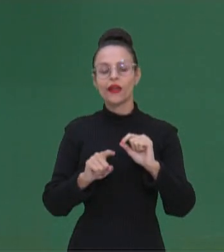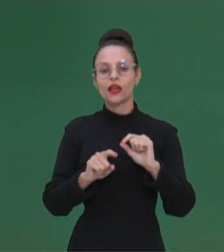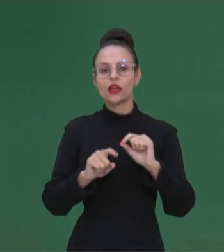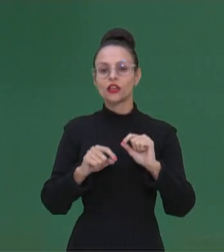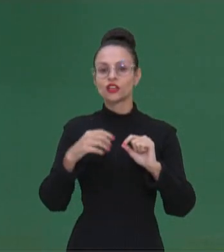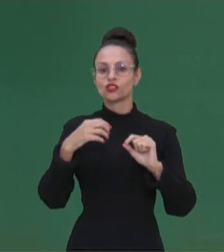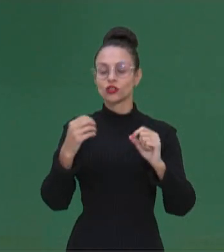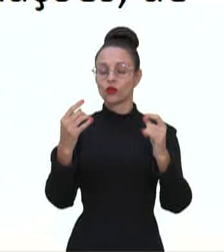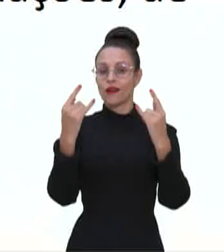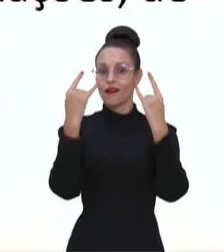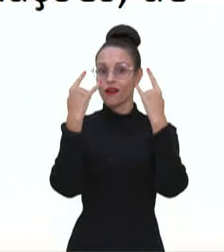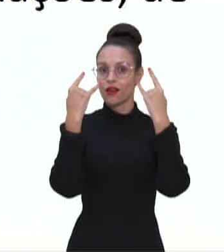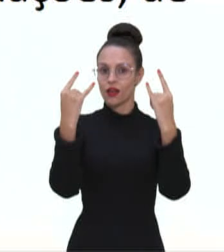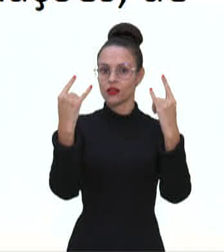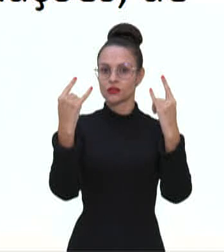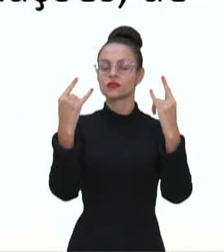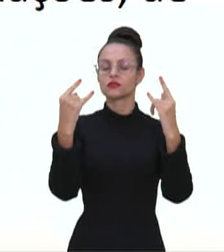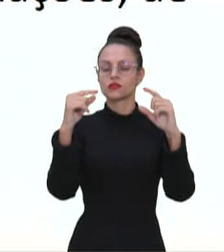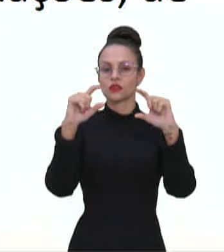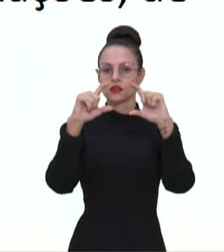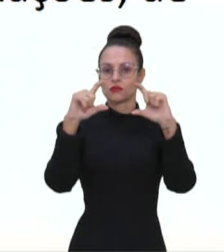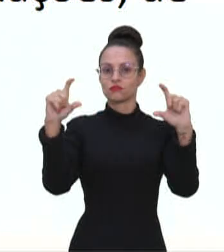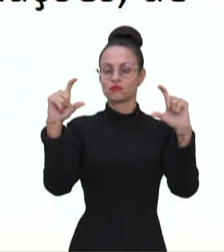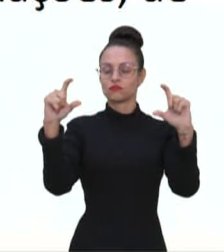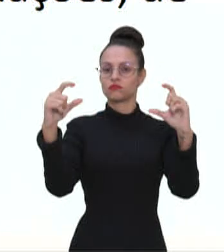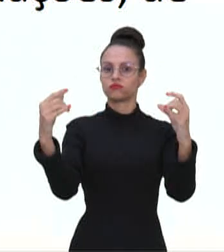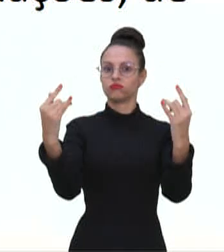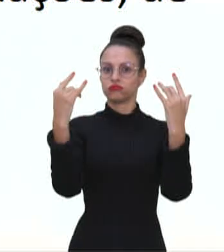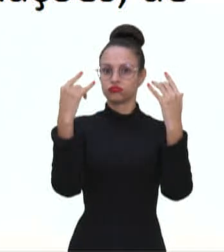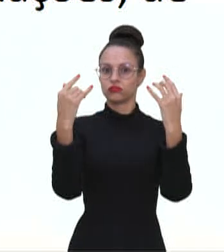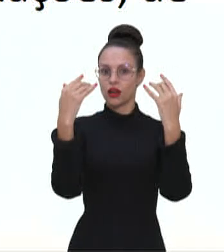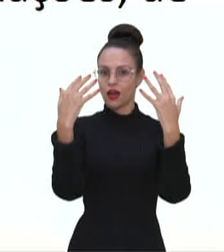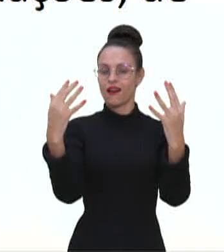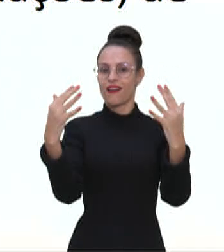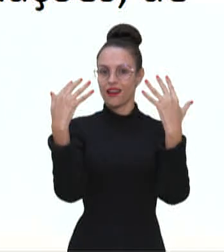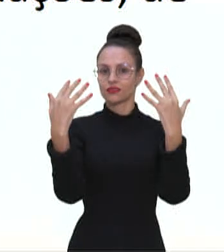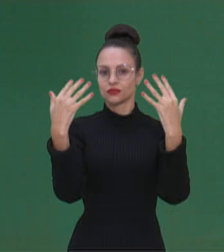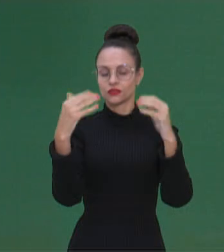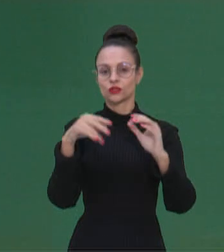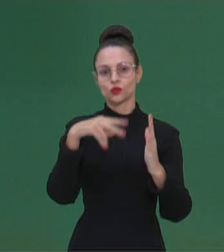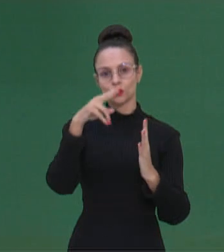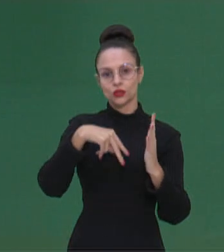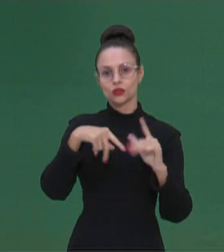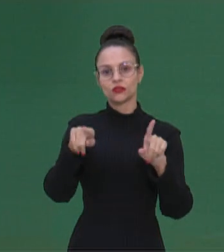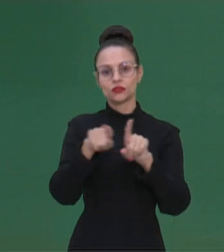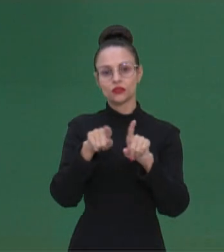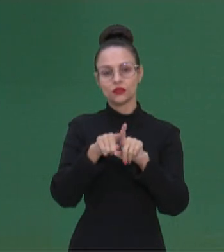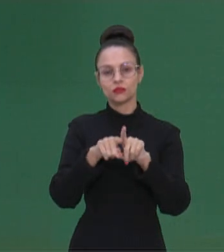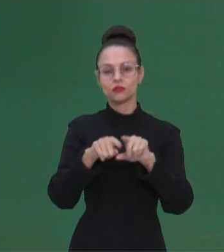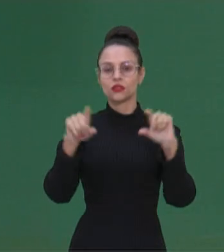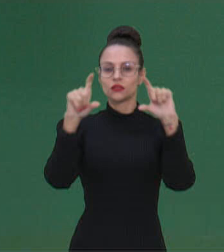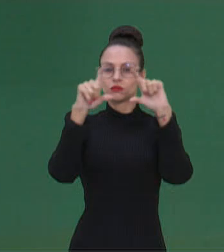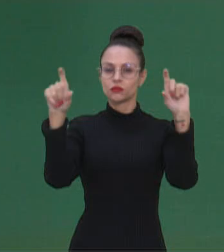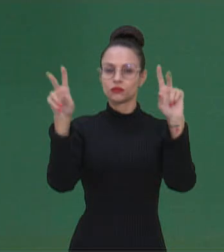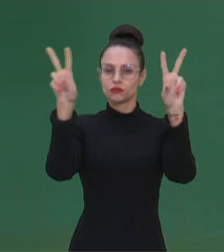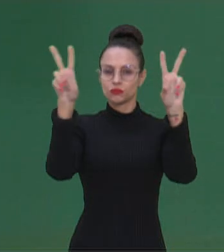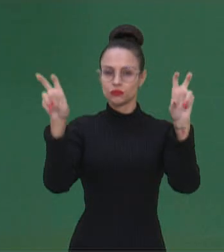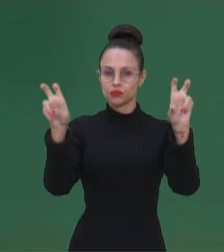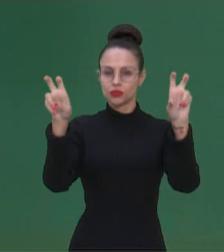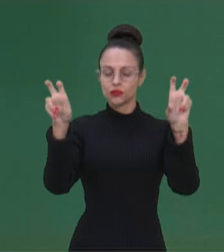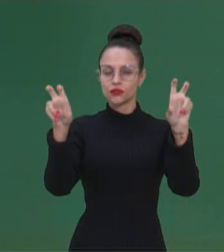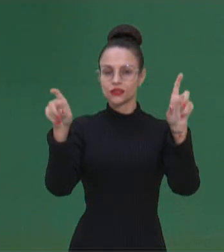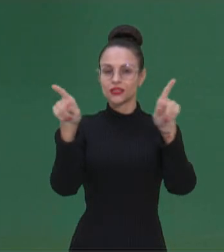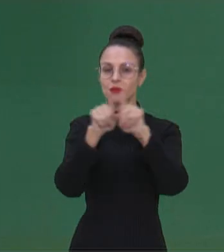forma bem evidente, com vistas a despertar a atenção do leitor. Lembrando também que a manchete ela deve ser algo um pouco